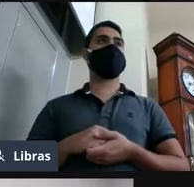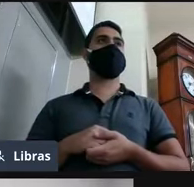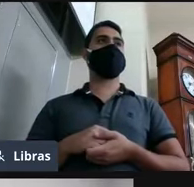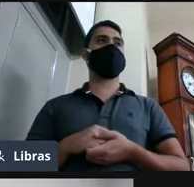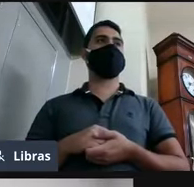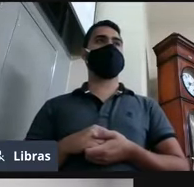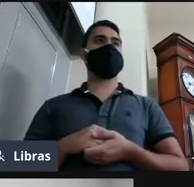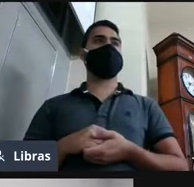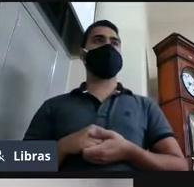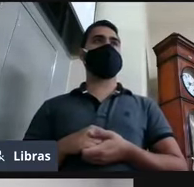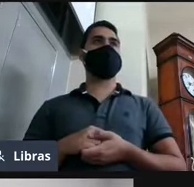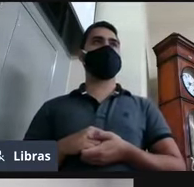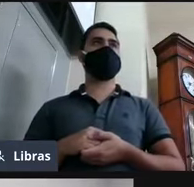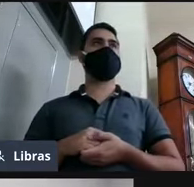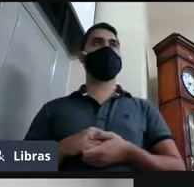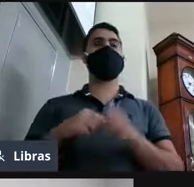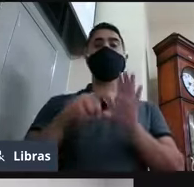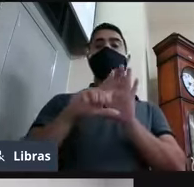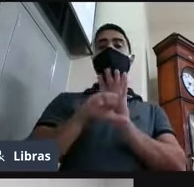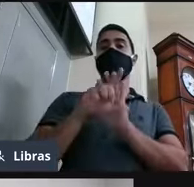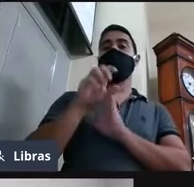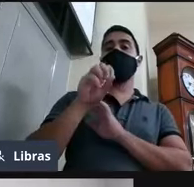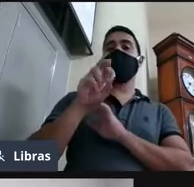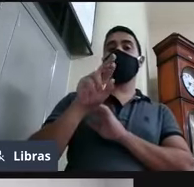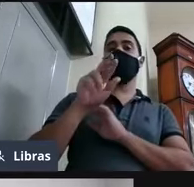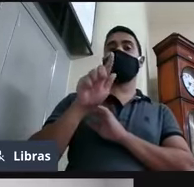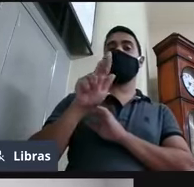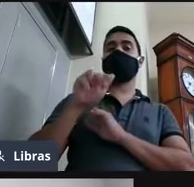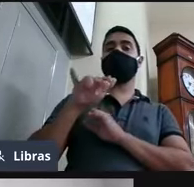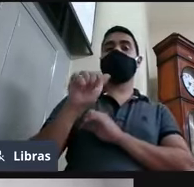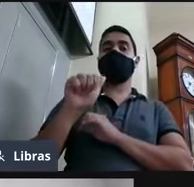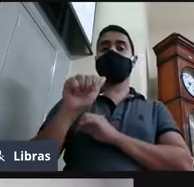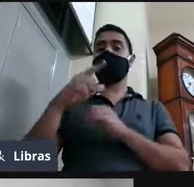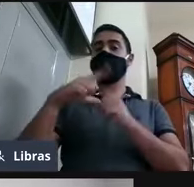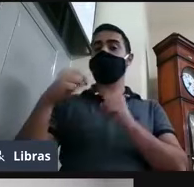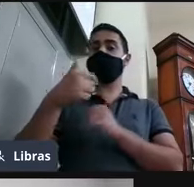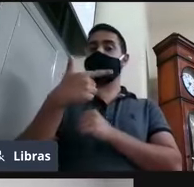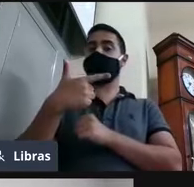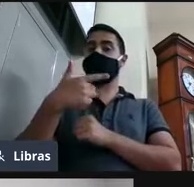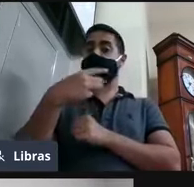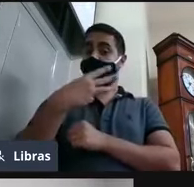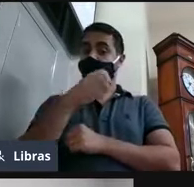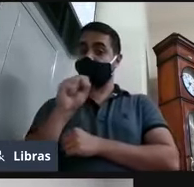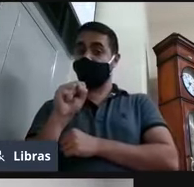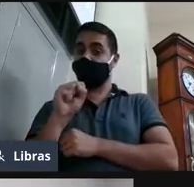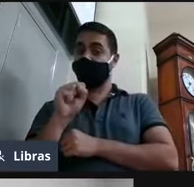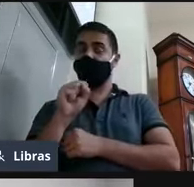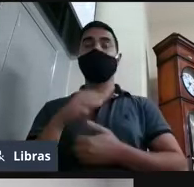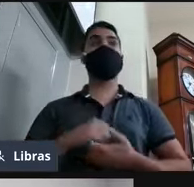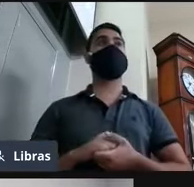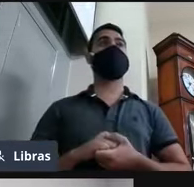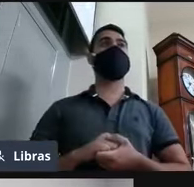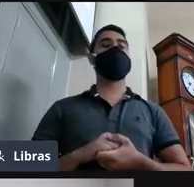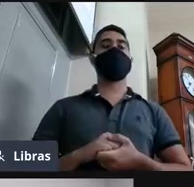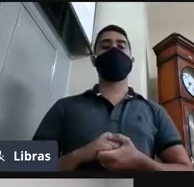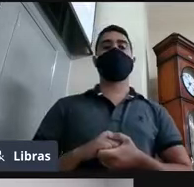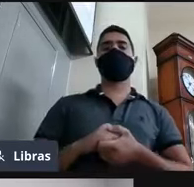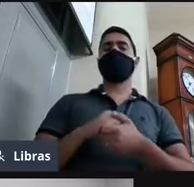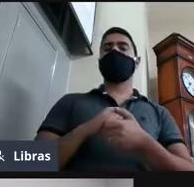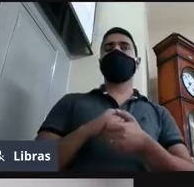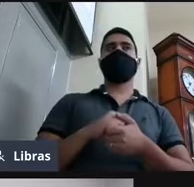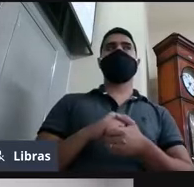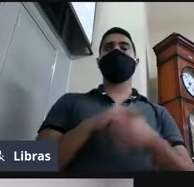Vereadores, Lei Orgânica do Município, artigo 38. Compete privativamente à Câmara Municipal